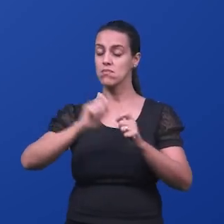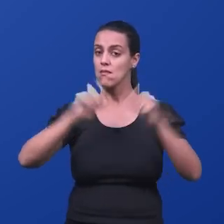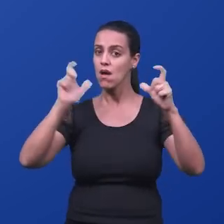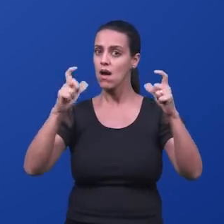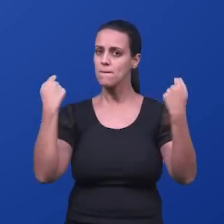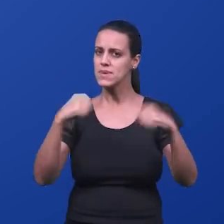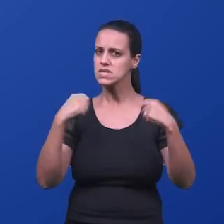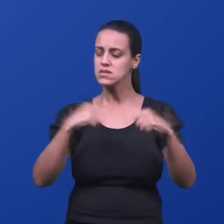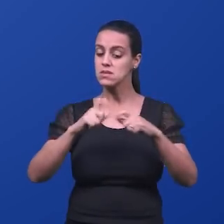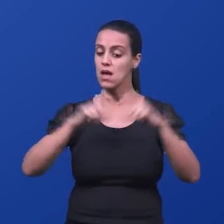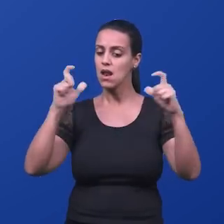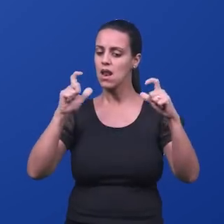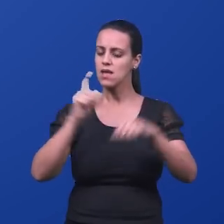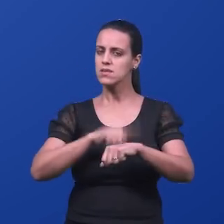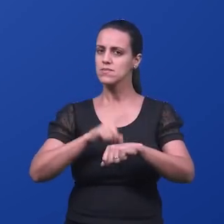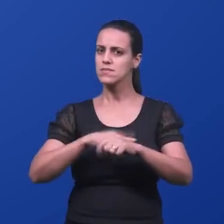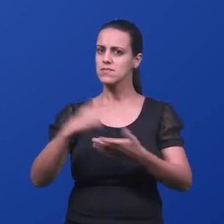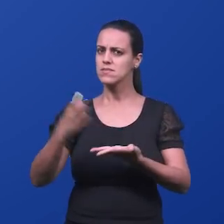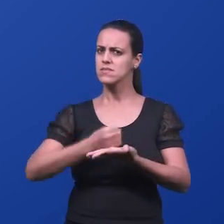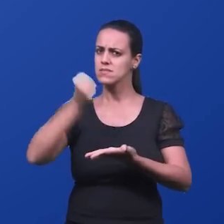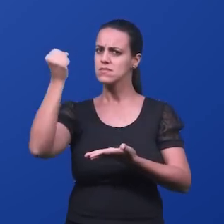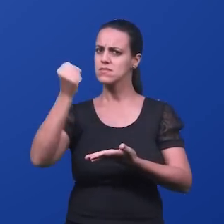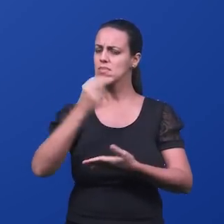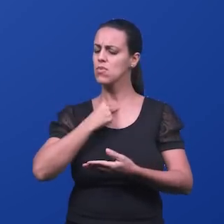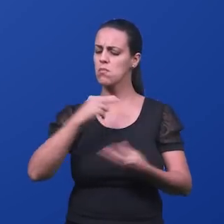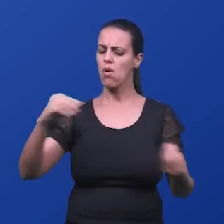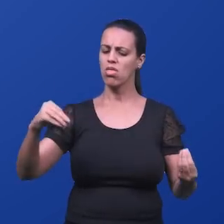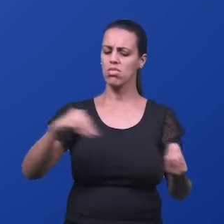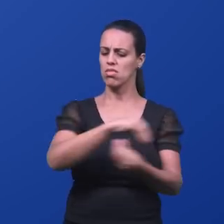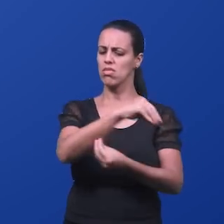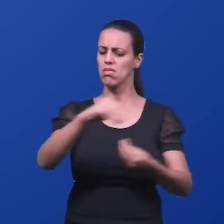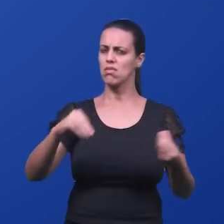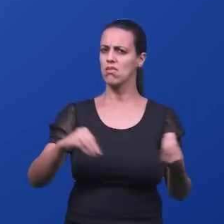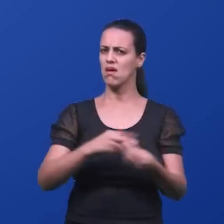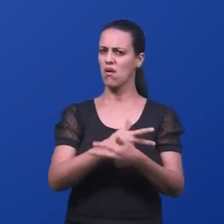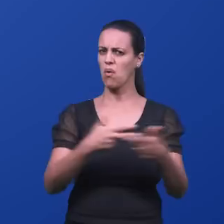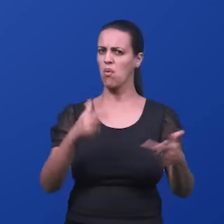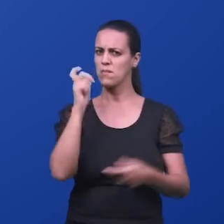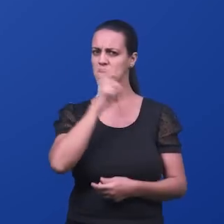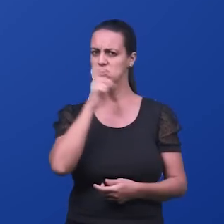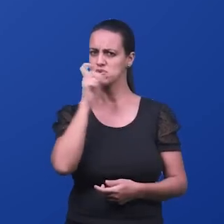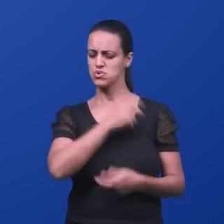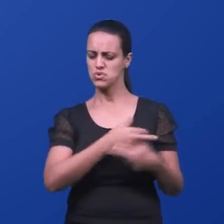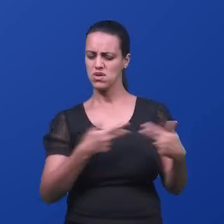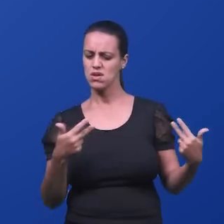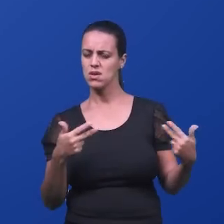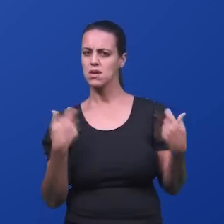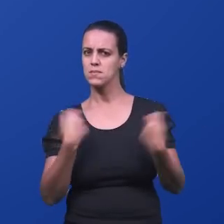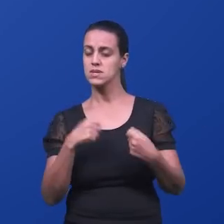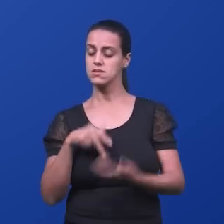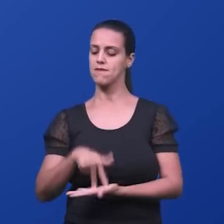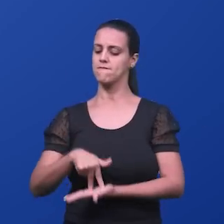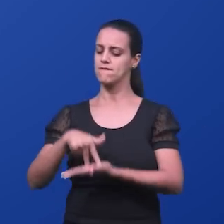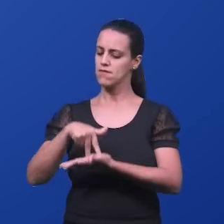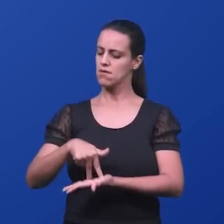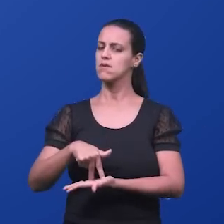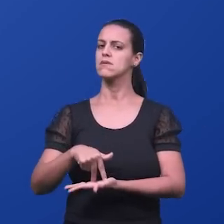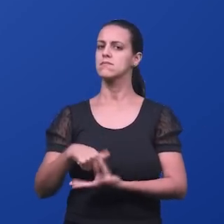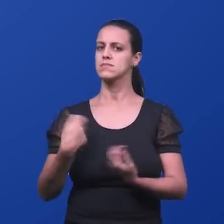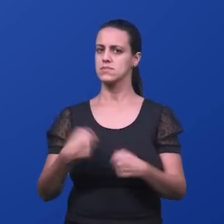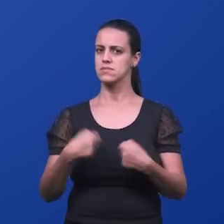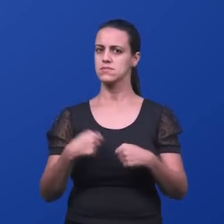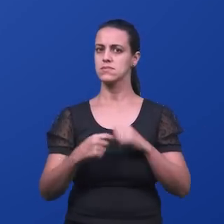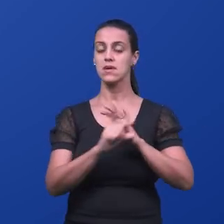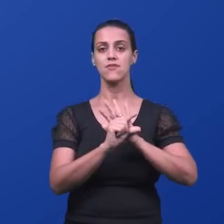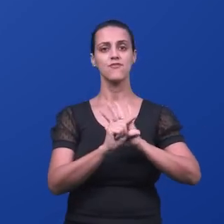o arrebatamento. Ela não deve se contaminar com dons mentirosos, ela tem que estar firmada. E no